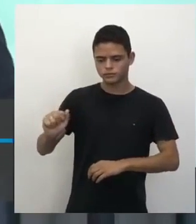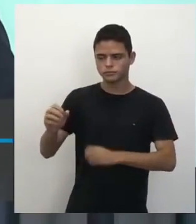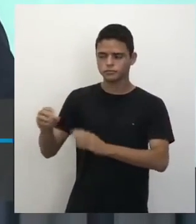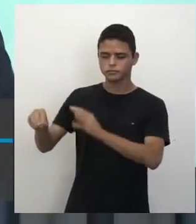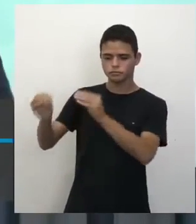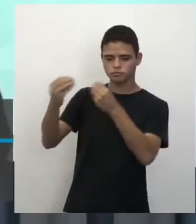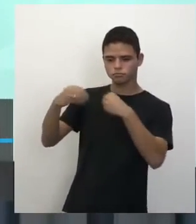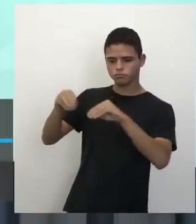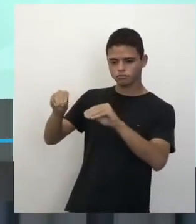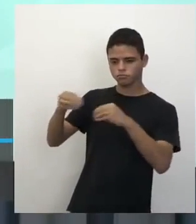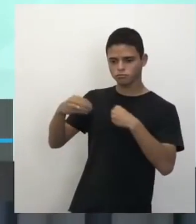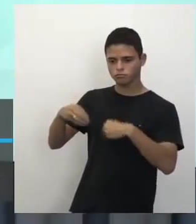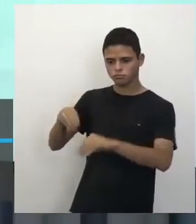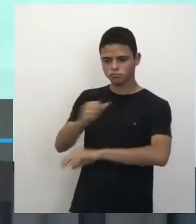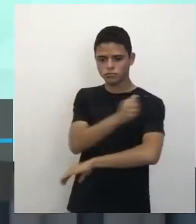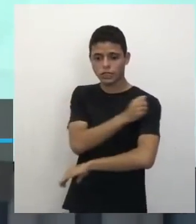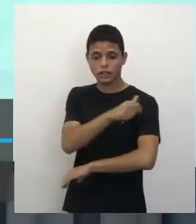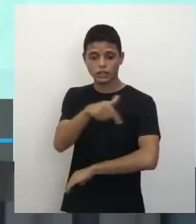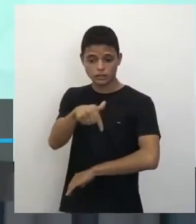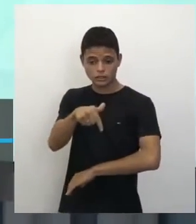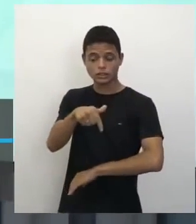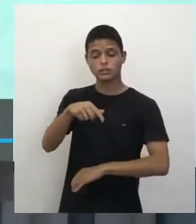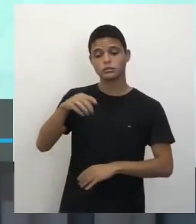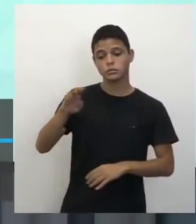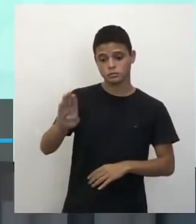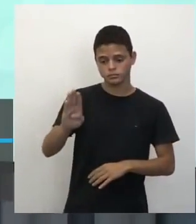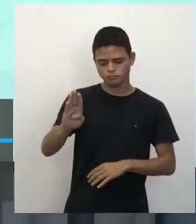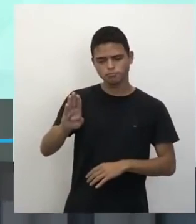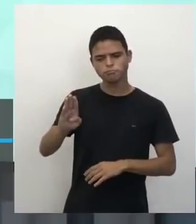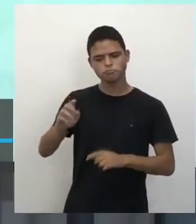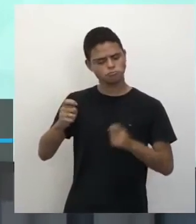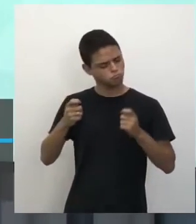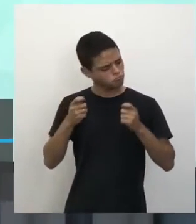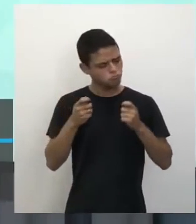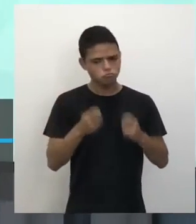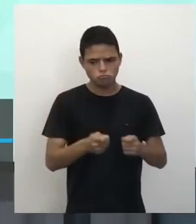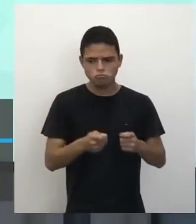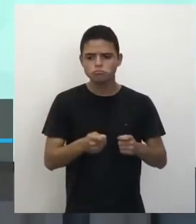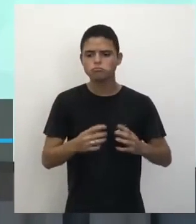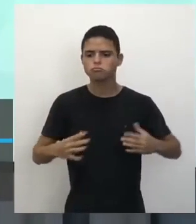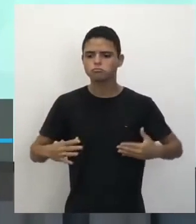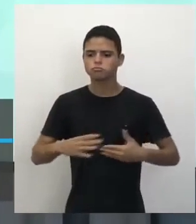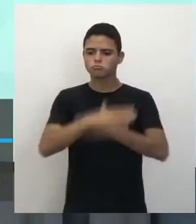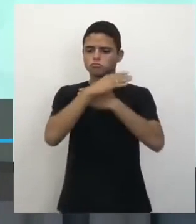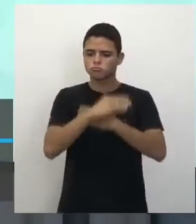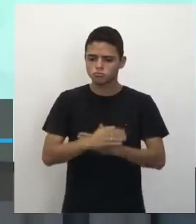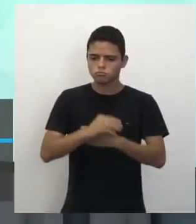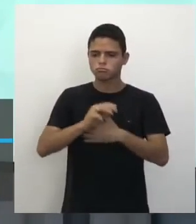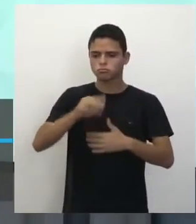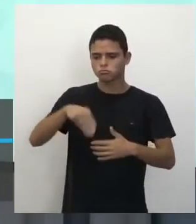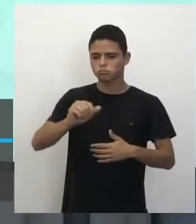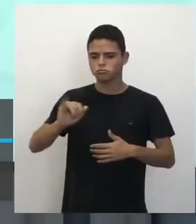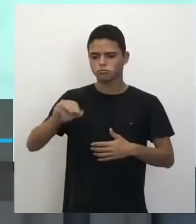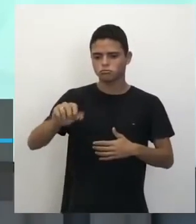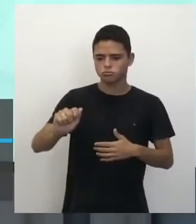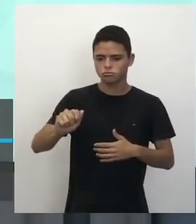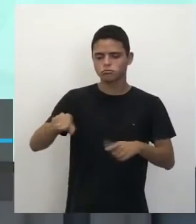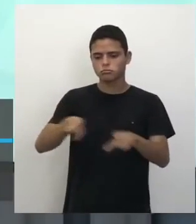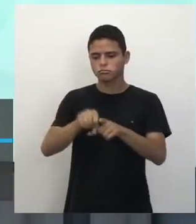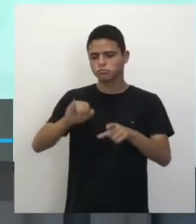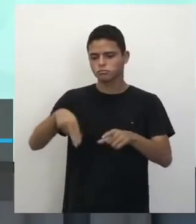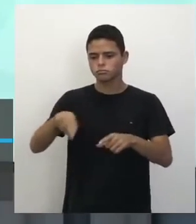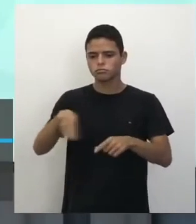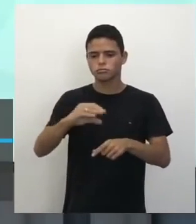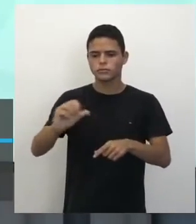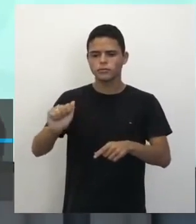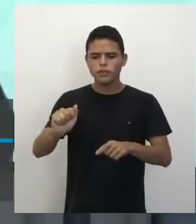a contribuição dos alunos do 7º ano B, que afirmam que maias, astecas e incas foram sociedades